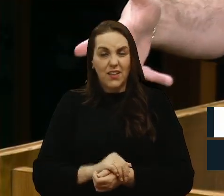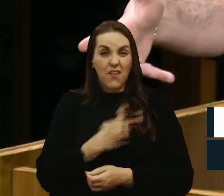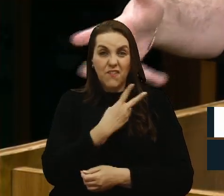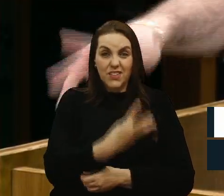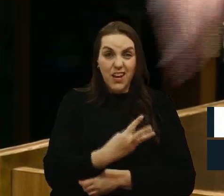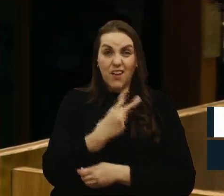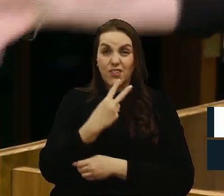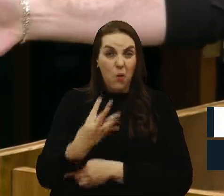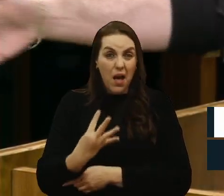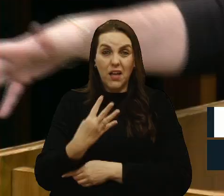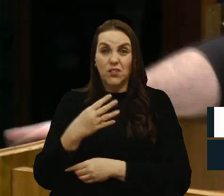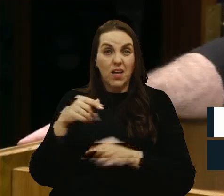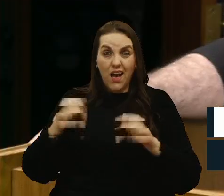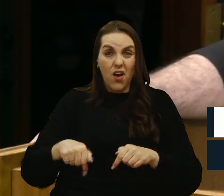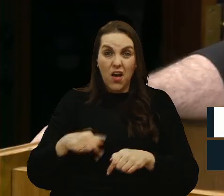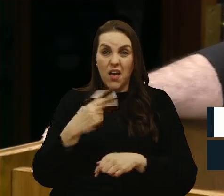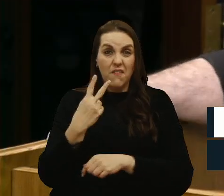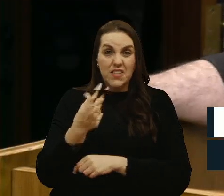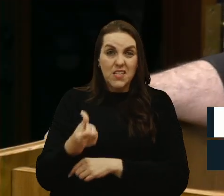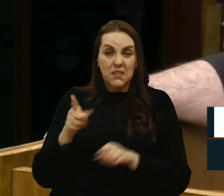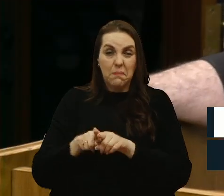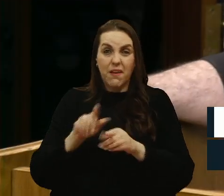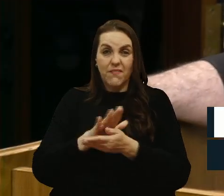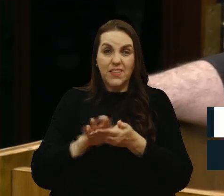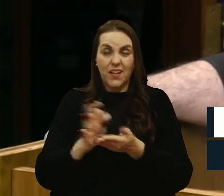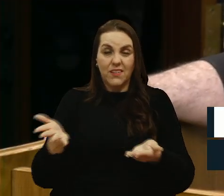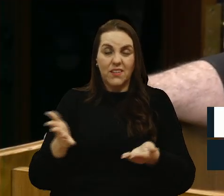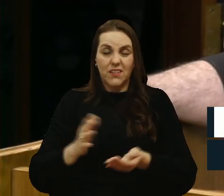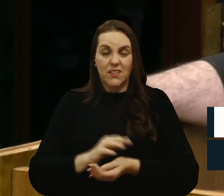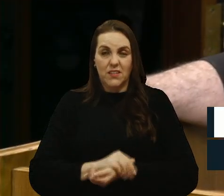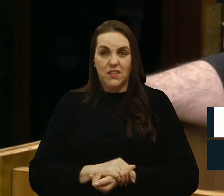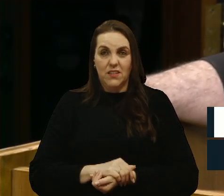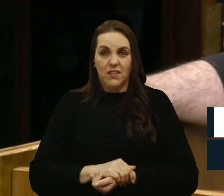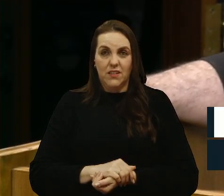fez nada em 24, não vai fazer nada em 2026.